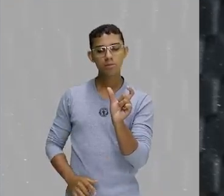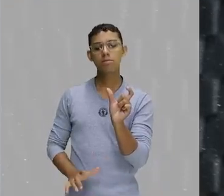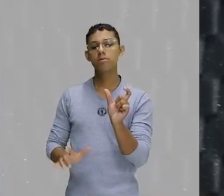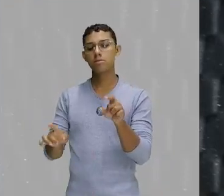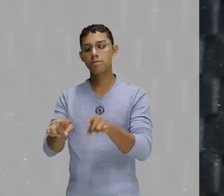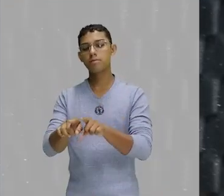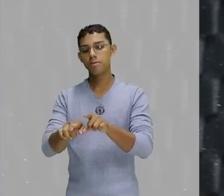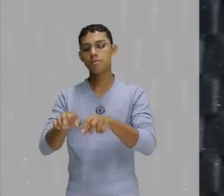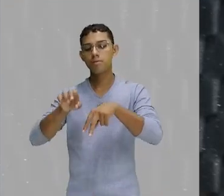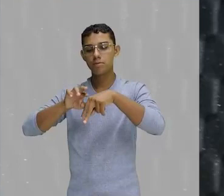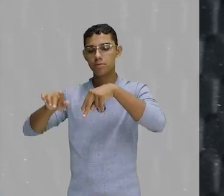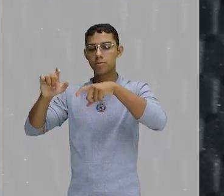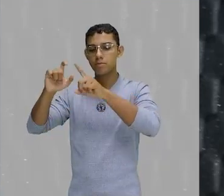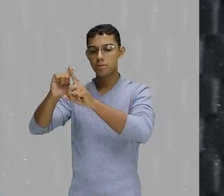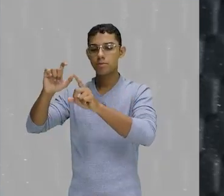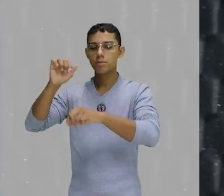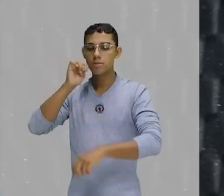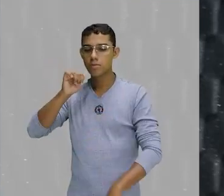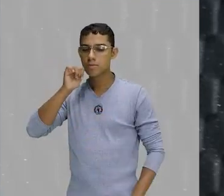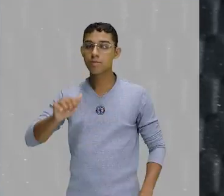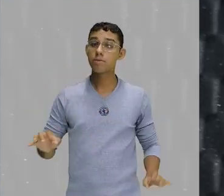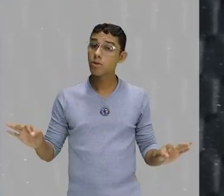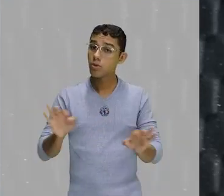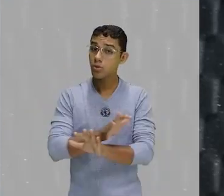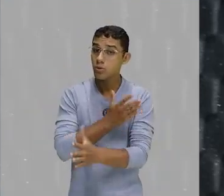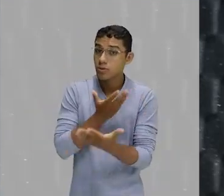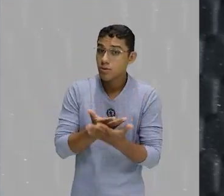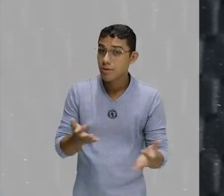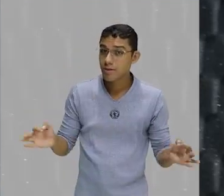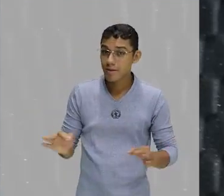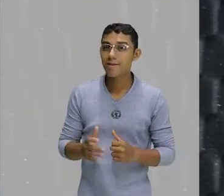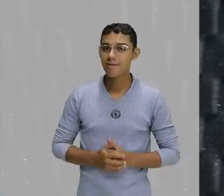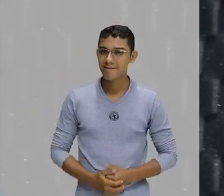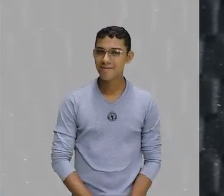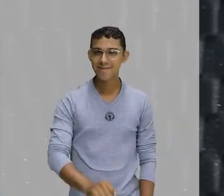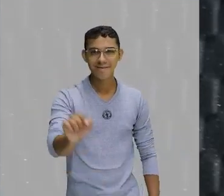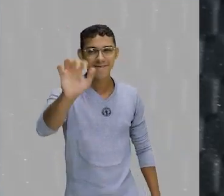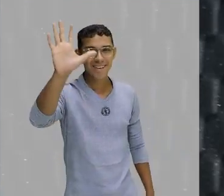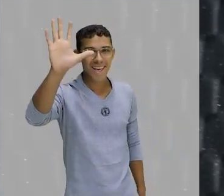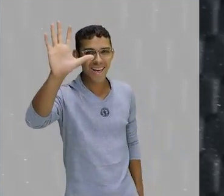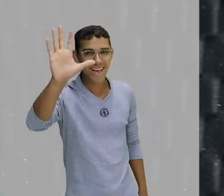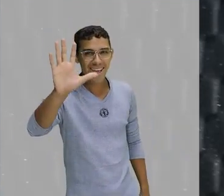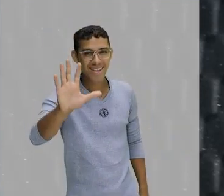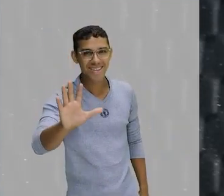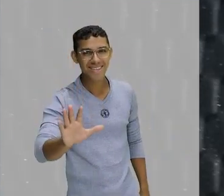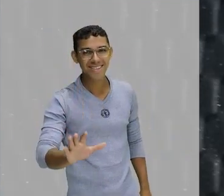de uma palavra feminina em espanhol. E por hoje é só, galera. Hasta luego!